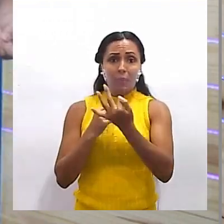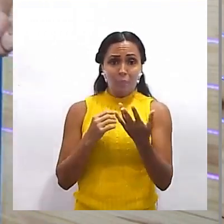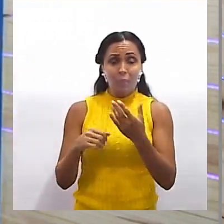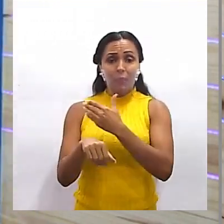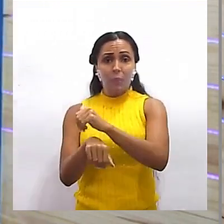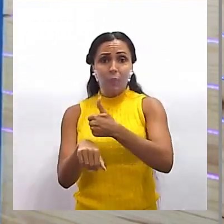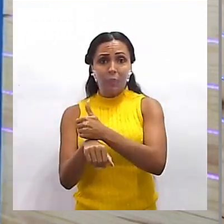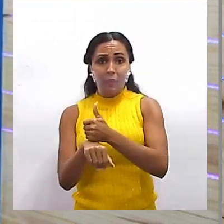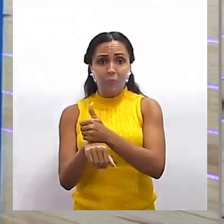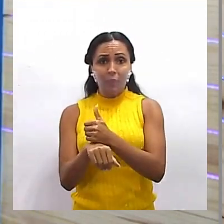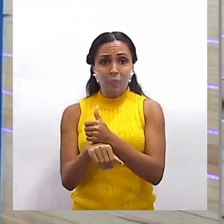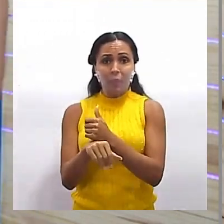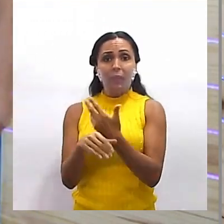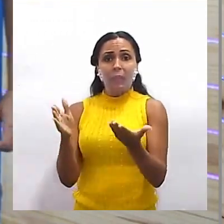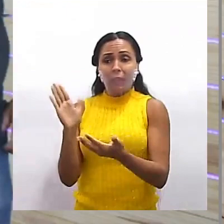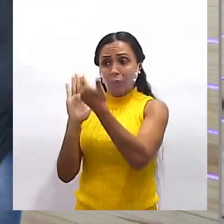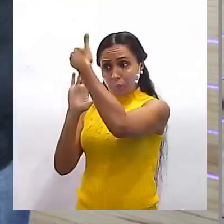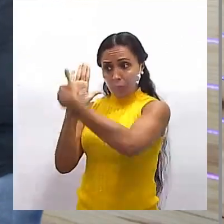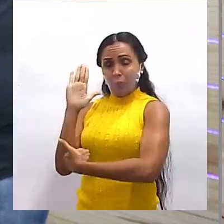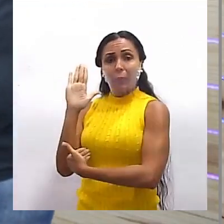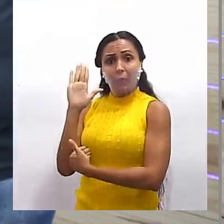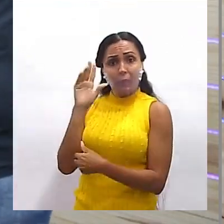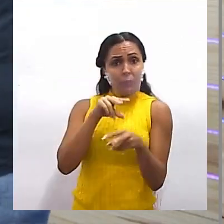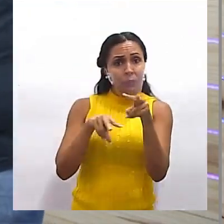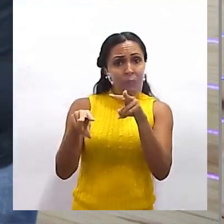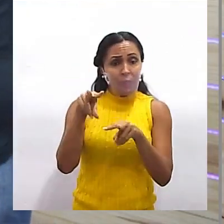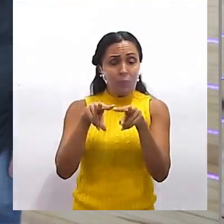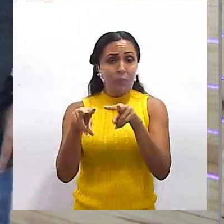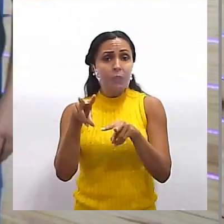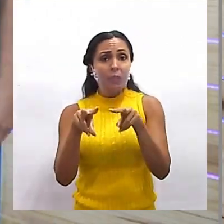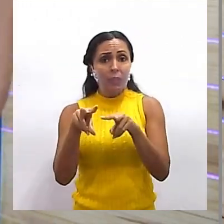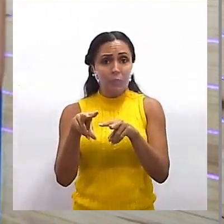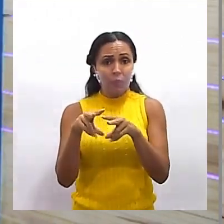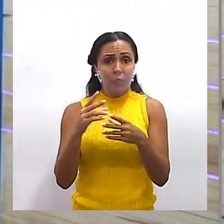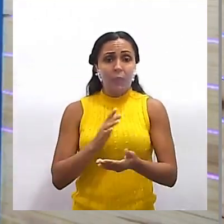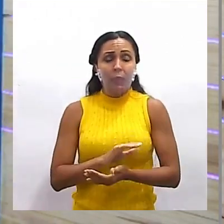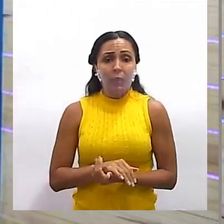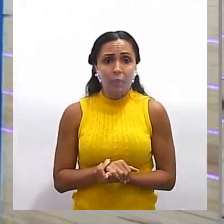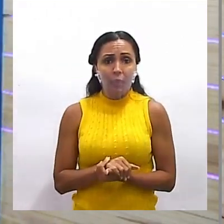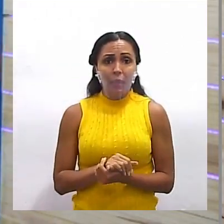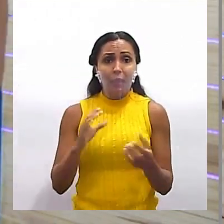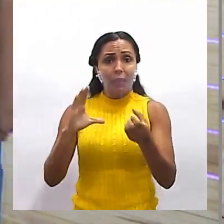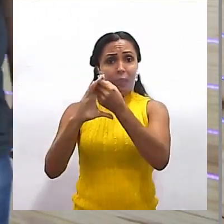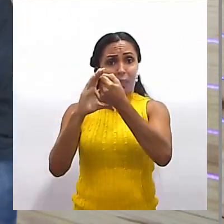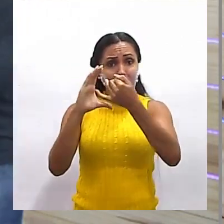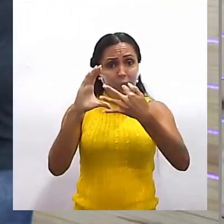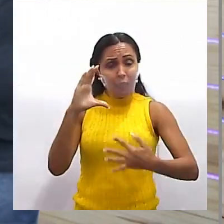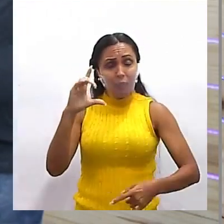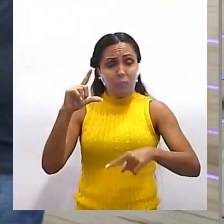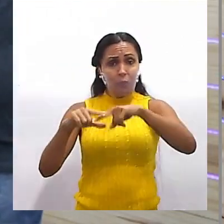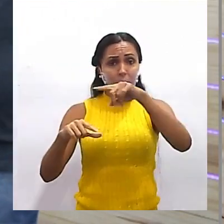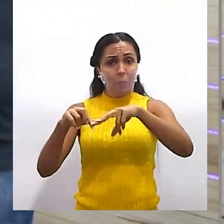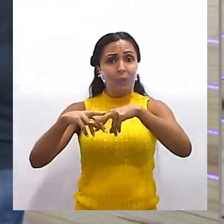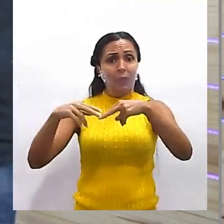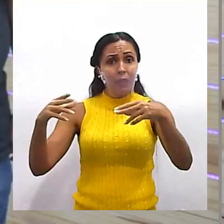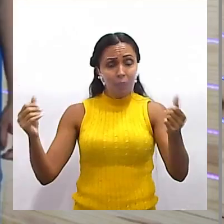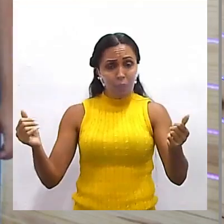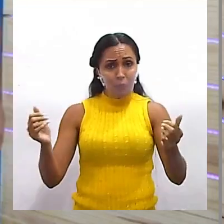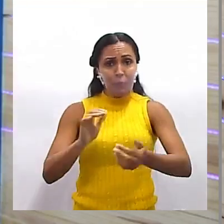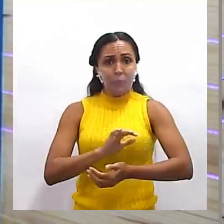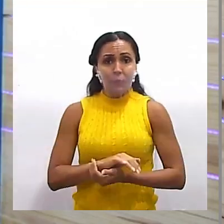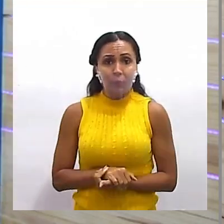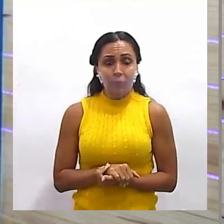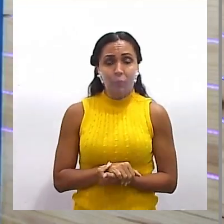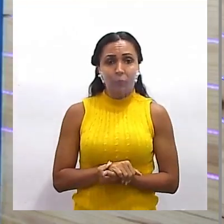qualitativa e documental, verificando conformidades físicas, características dos materiais, produtos e